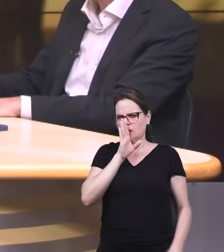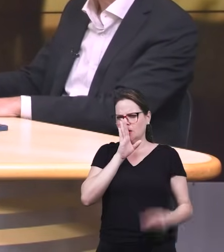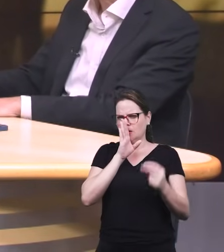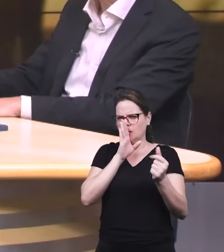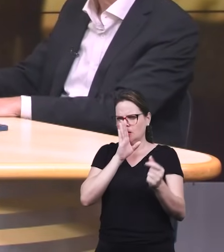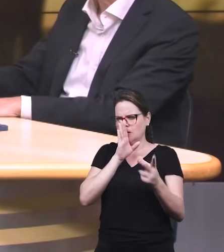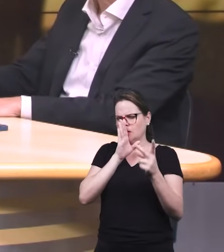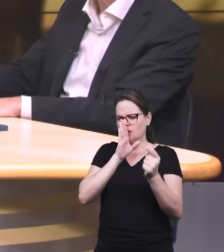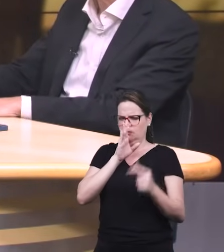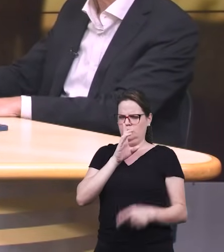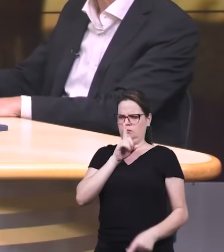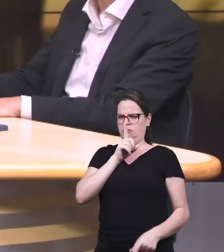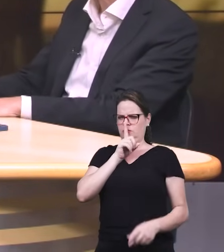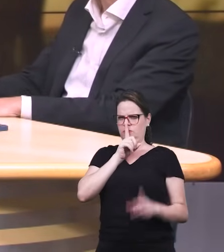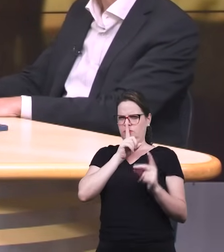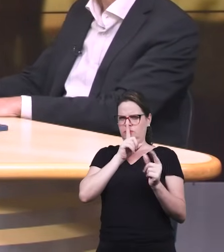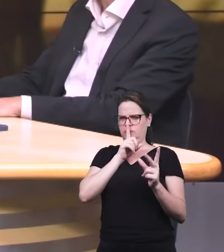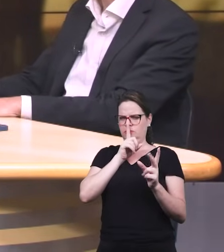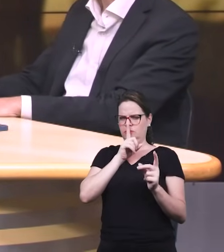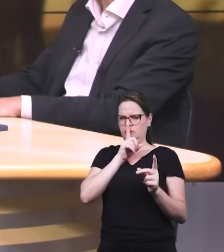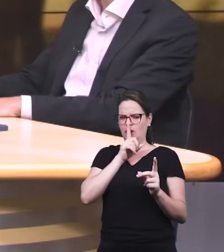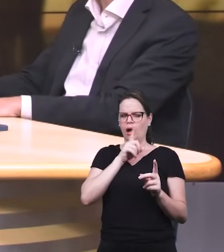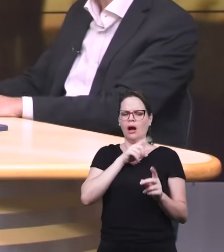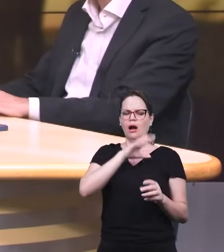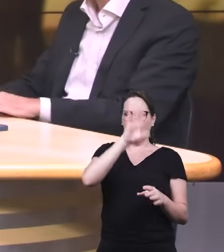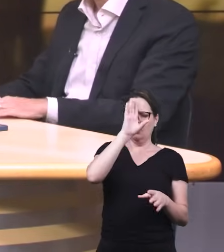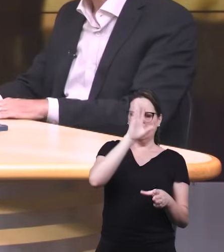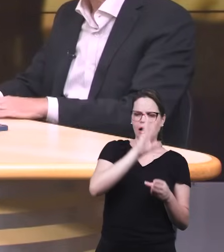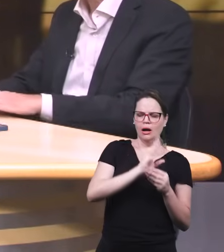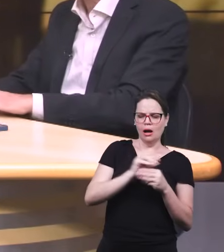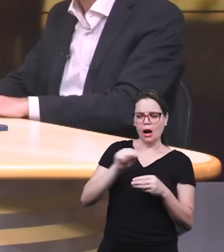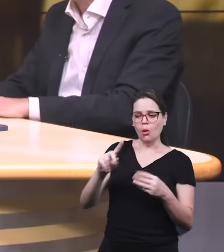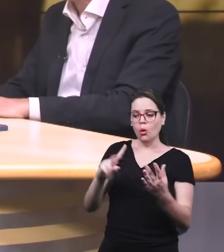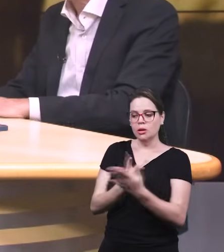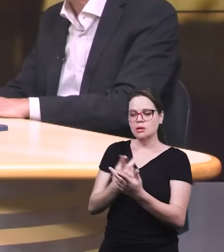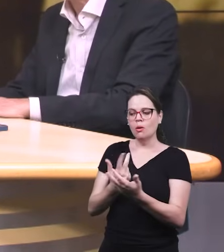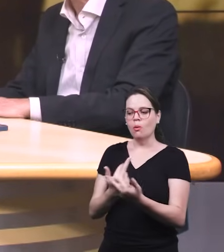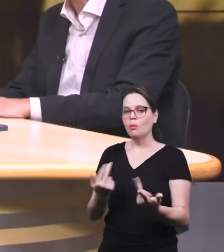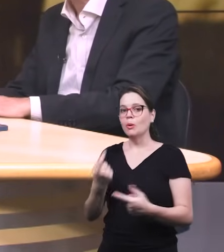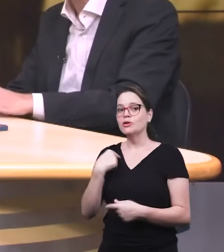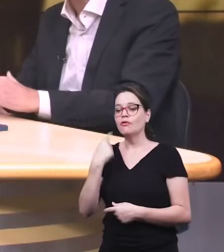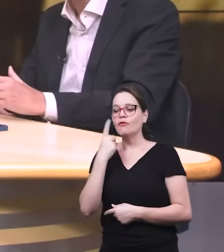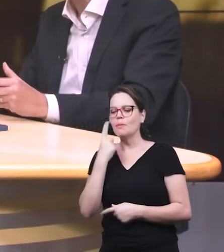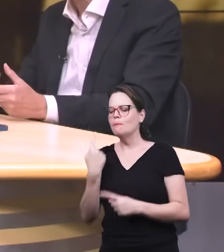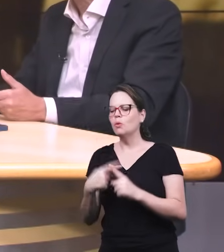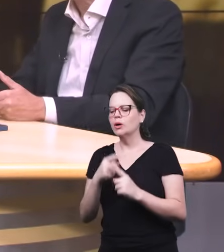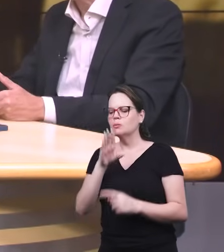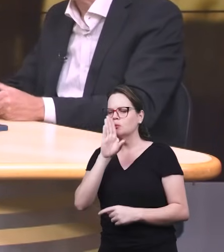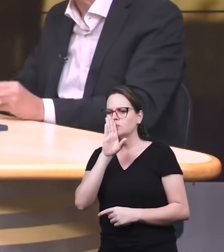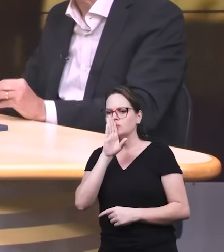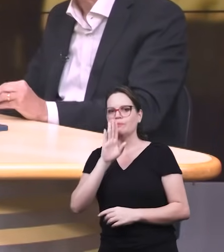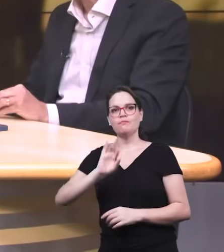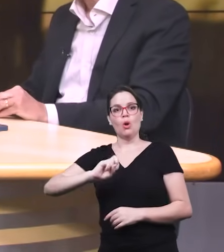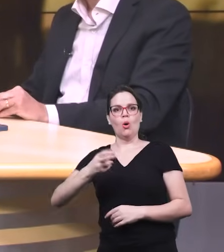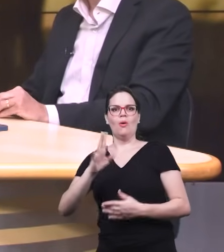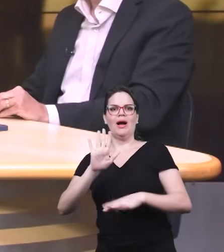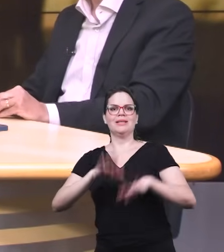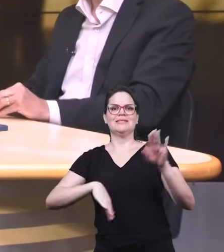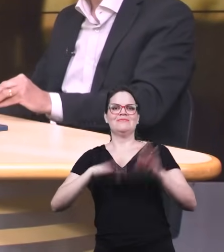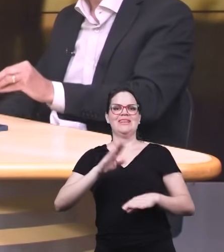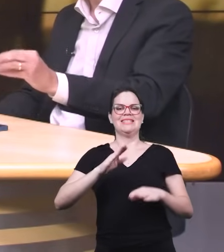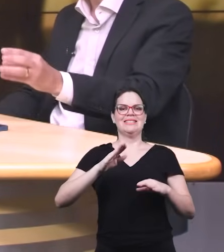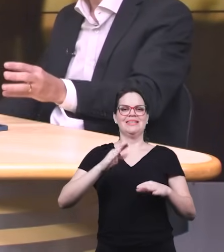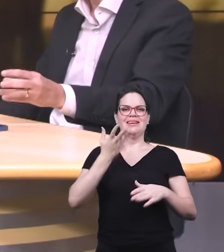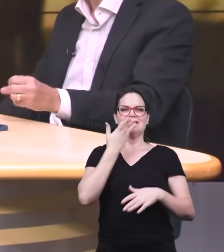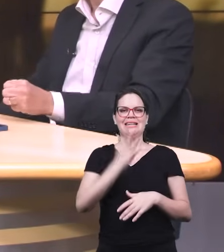vezes, aquele silêncio é um grito. Ela está gritando. Você vai, às vezes, uma criança que é dócil, que é tranquila, e ela